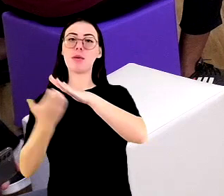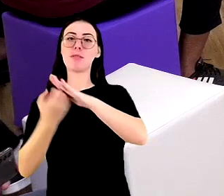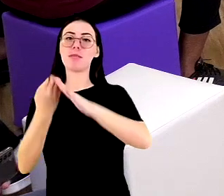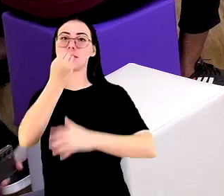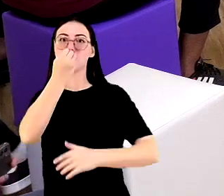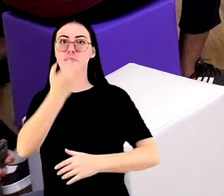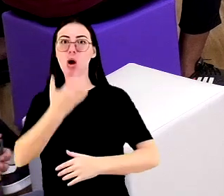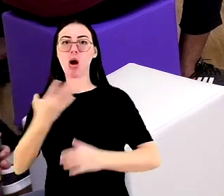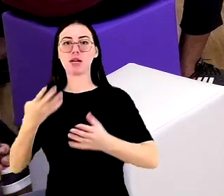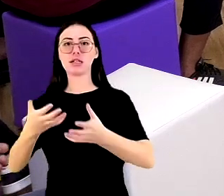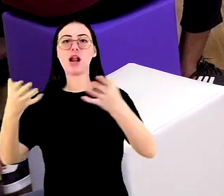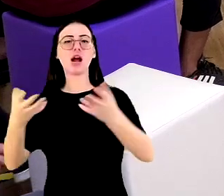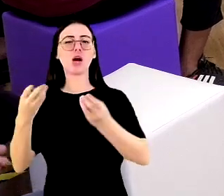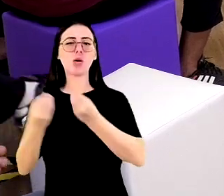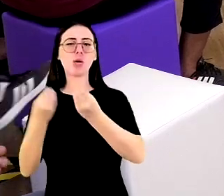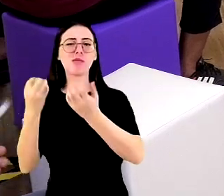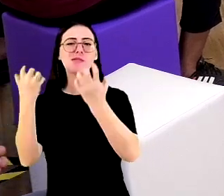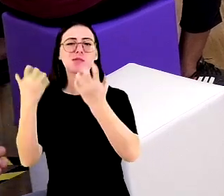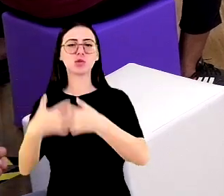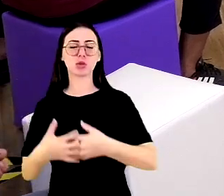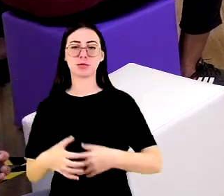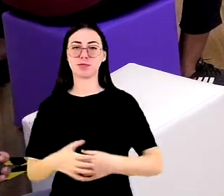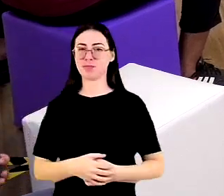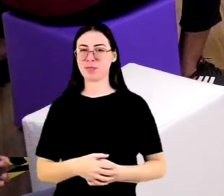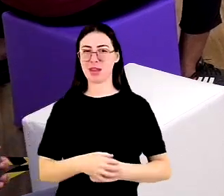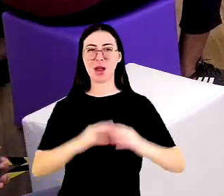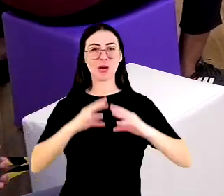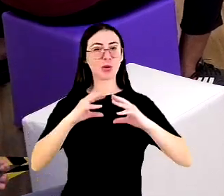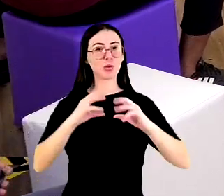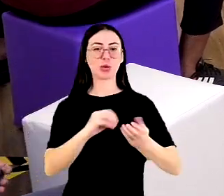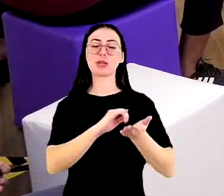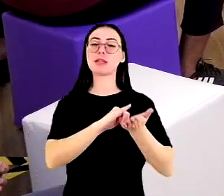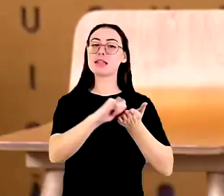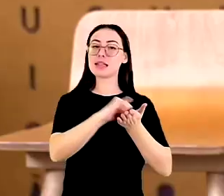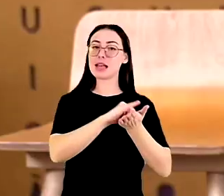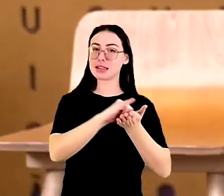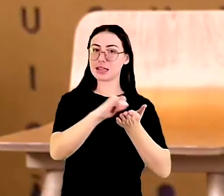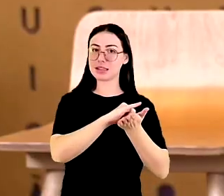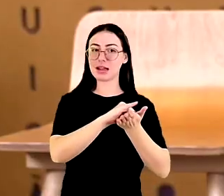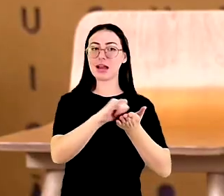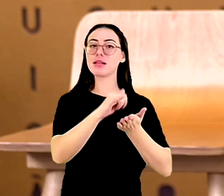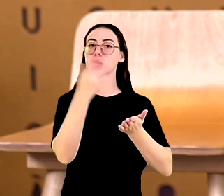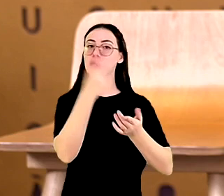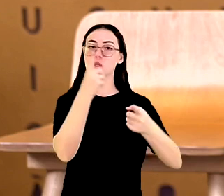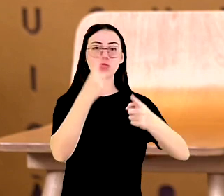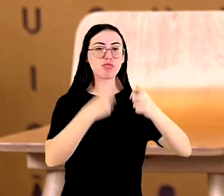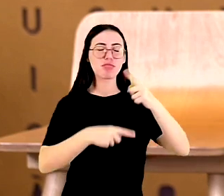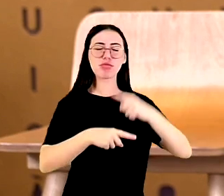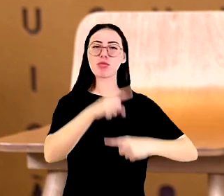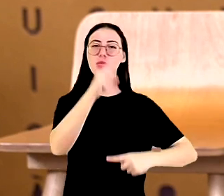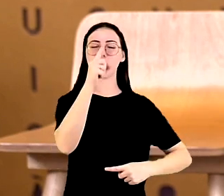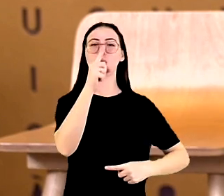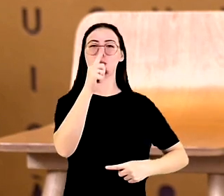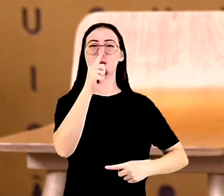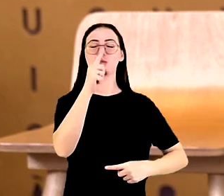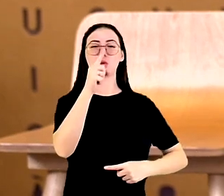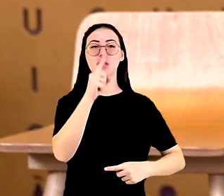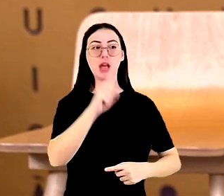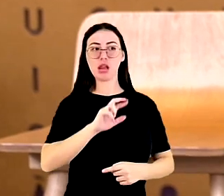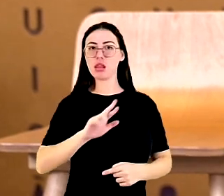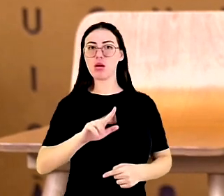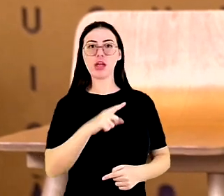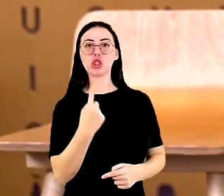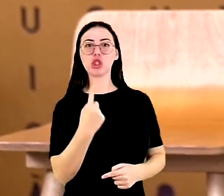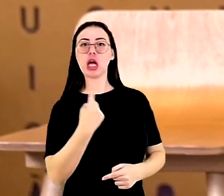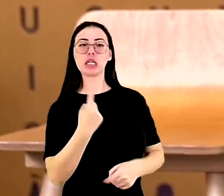né? Todas as startups que fizeram sucesso no mundo não fizeram sucesso sozinha, né? Fizeram